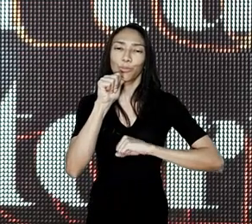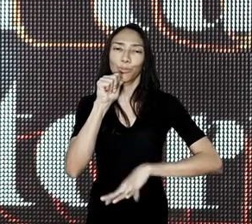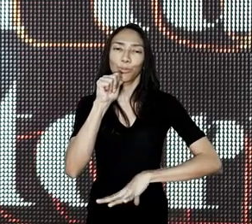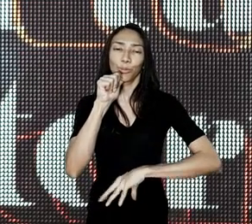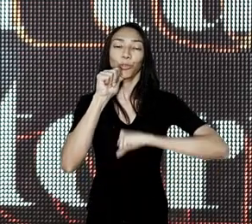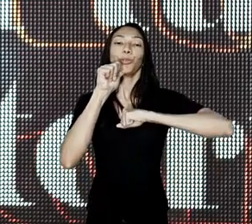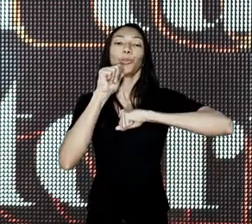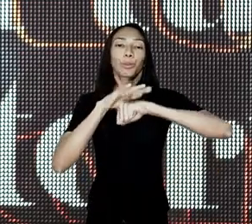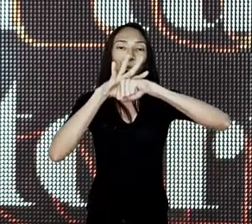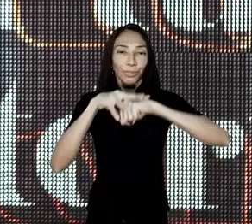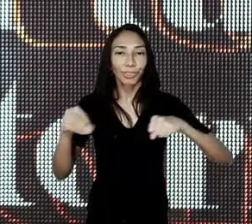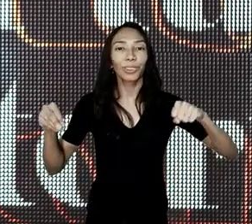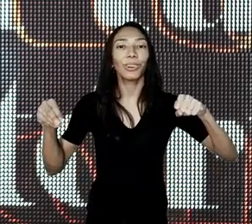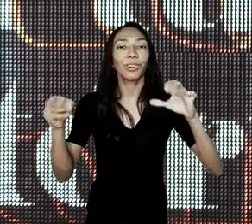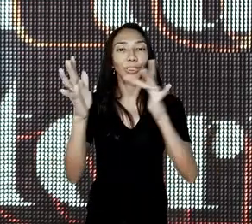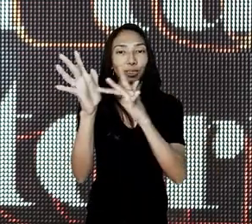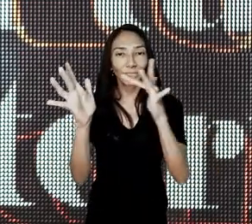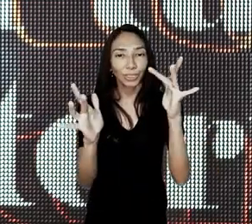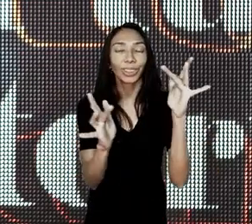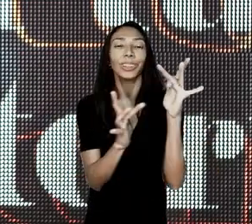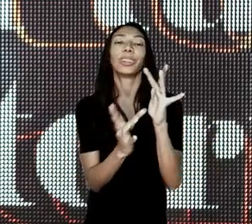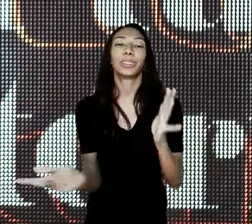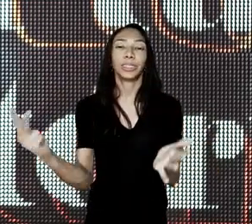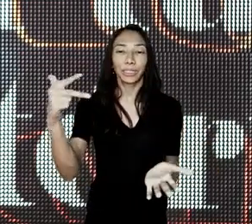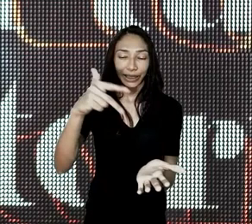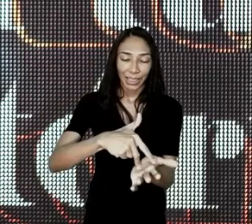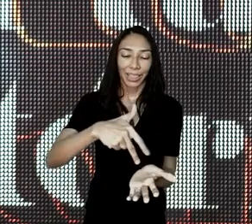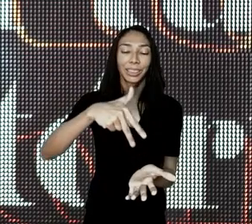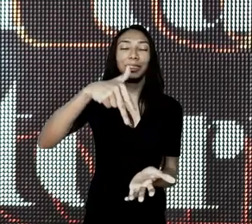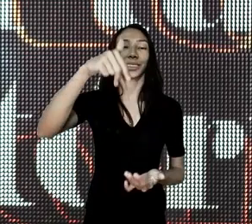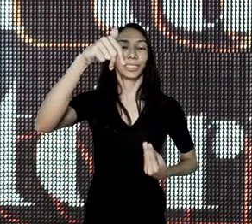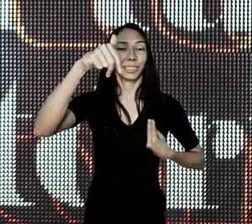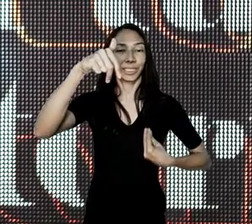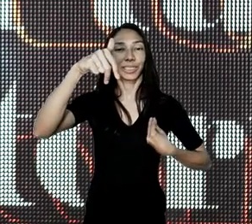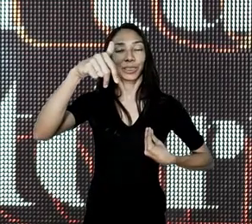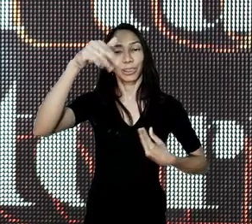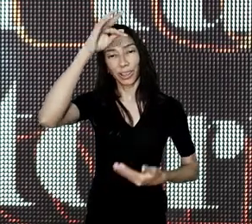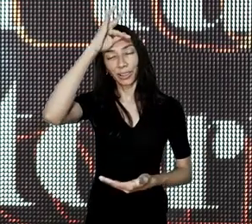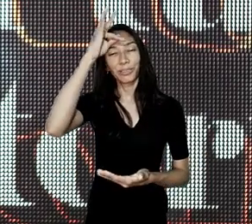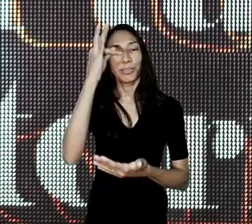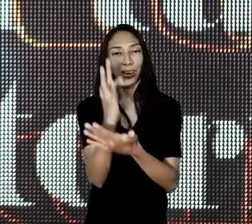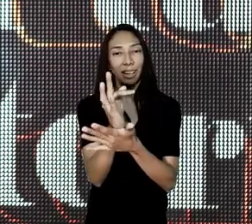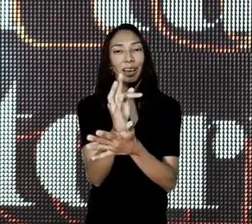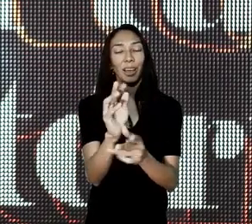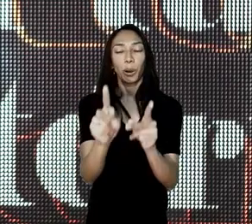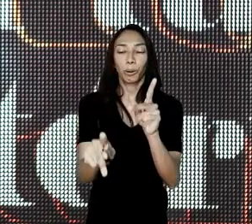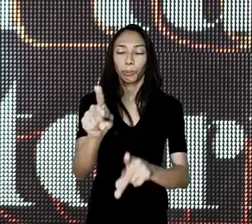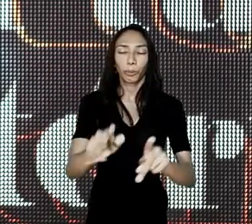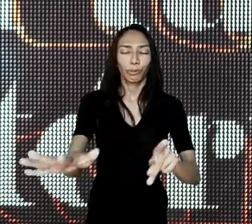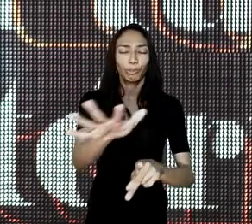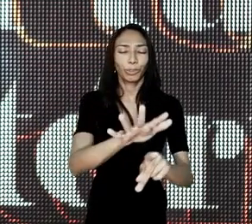ressuscitar uma menina morta. Jesus estava ressuscitando a fé de uma vila inteira, de um povoado